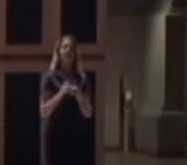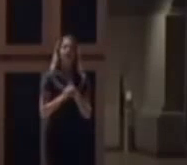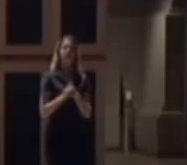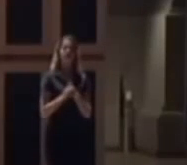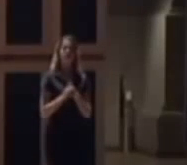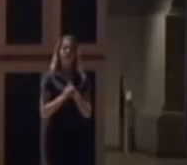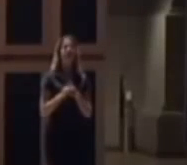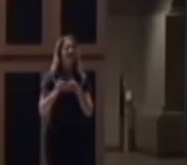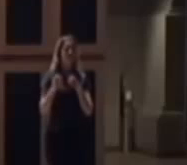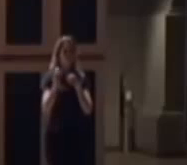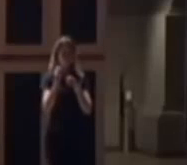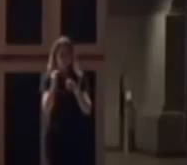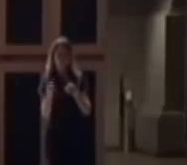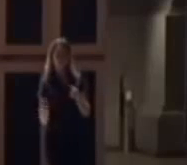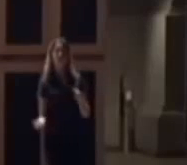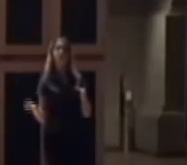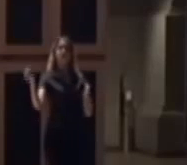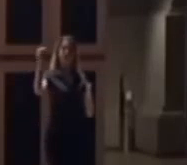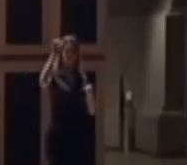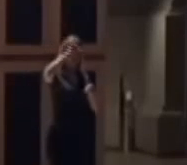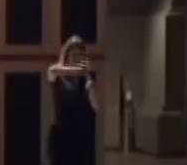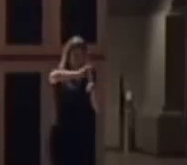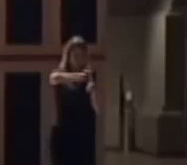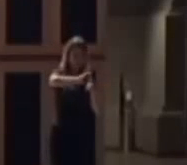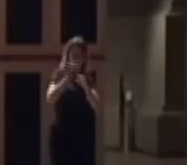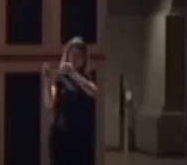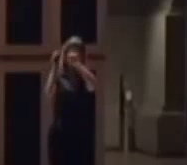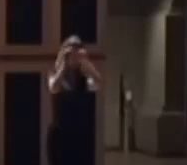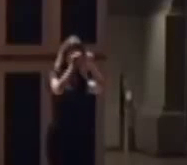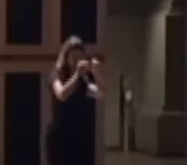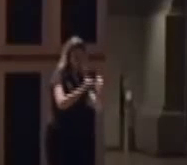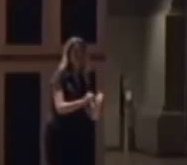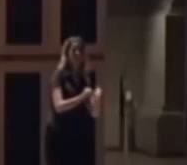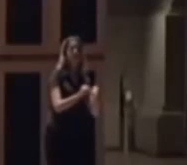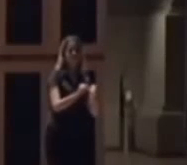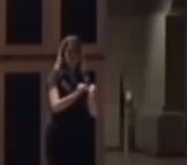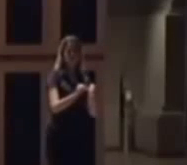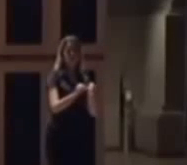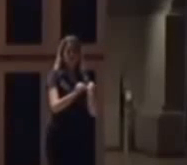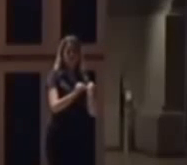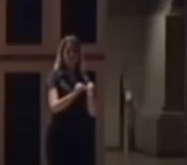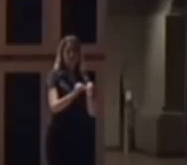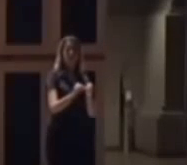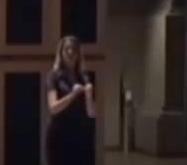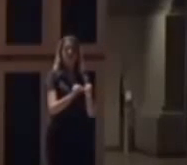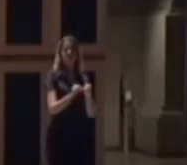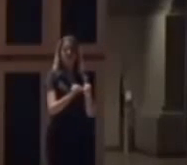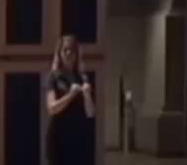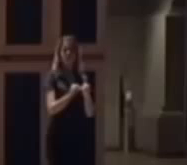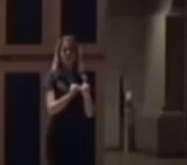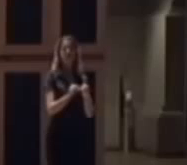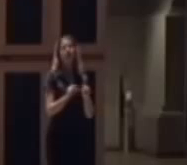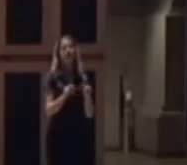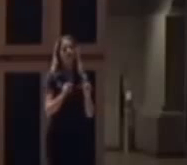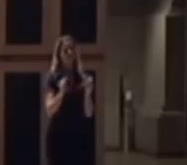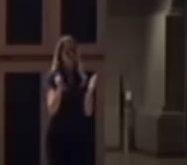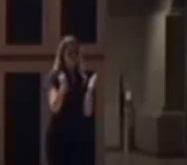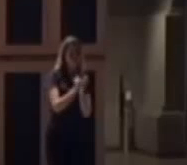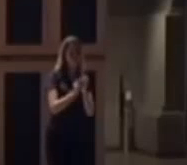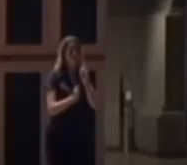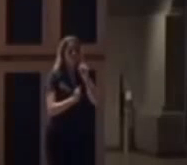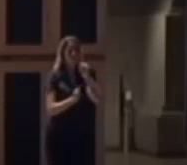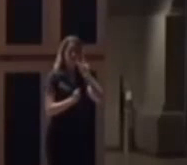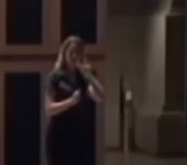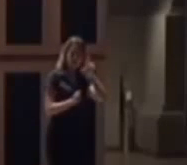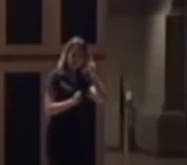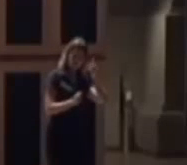vindo para o centro, já estamos preparando galpões que estão no centro de Belo Horizonte, junto a um outro equipamento da Fundação Cláudio Salgado, que se